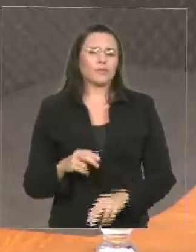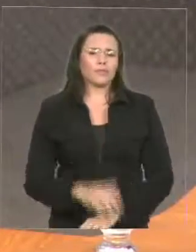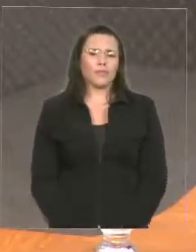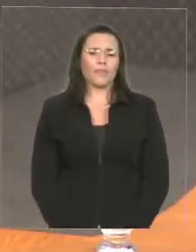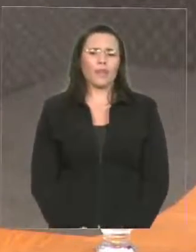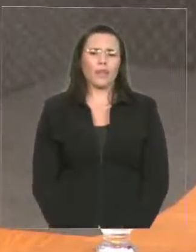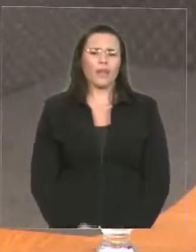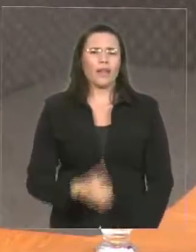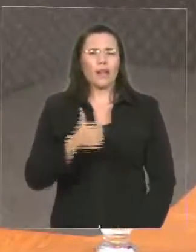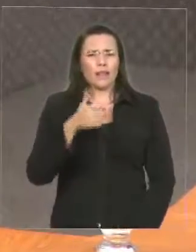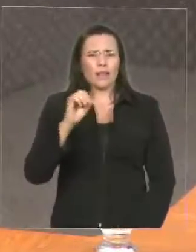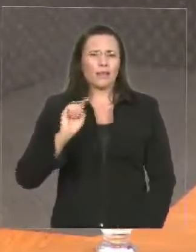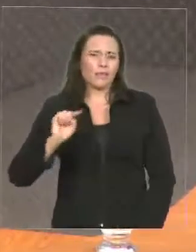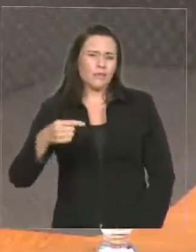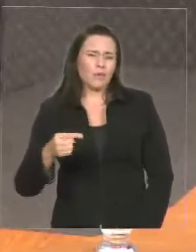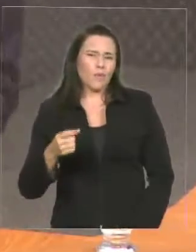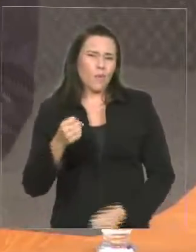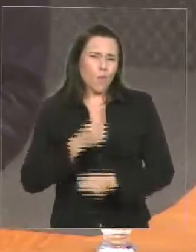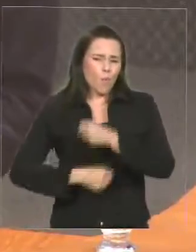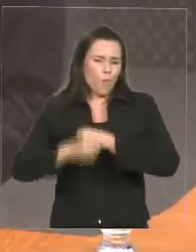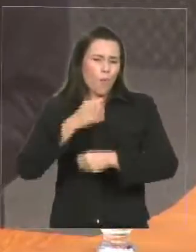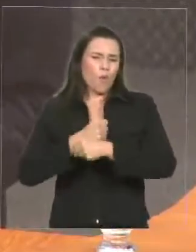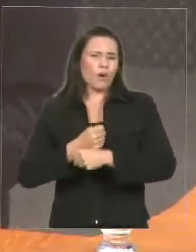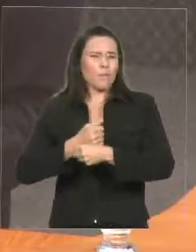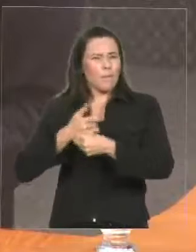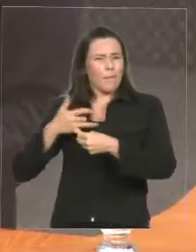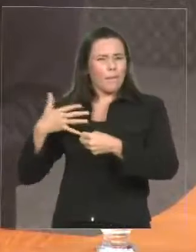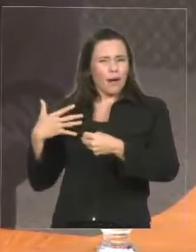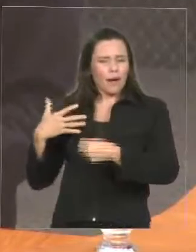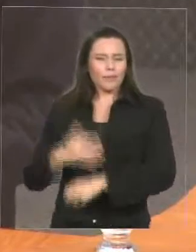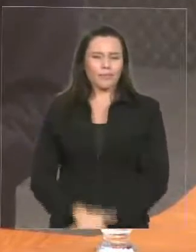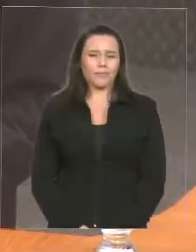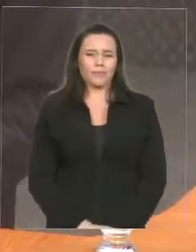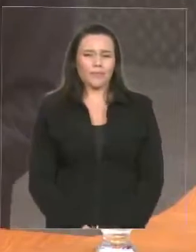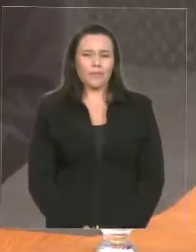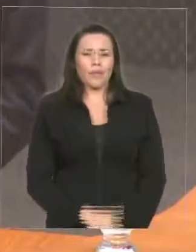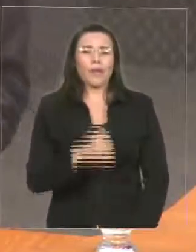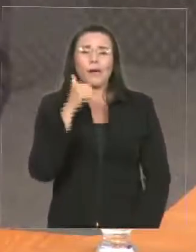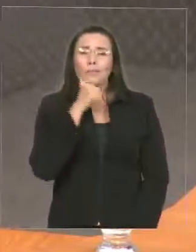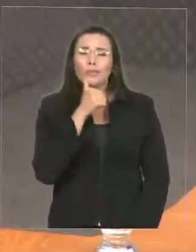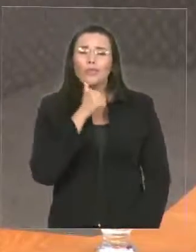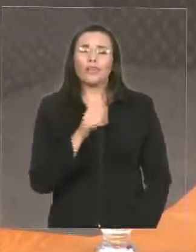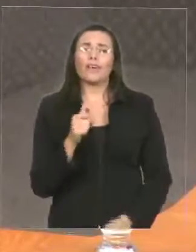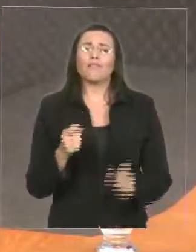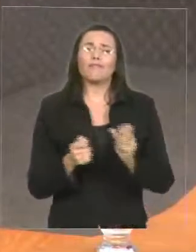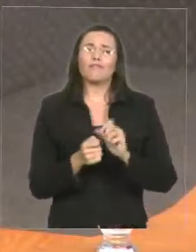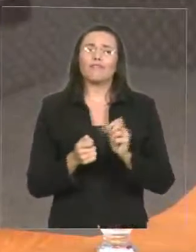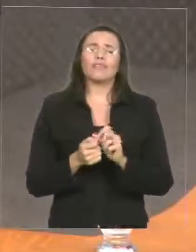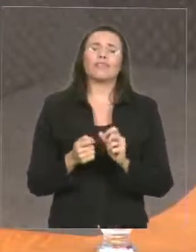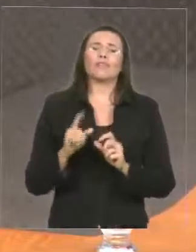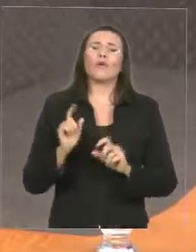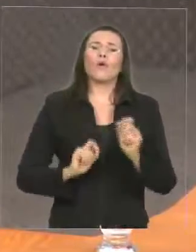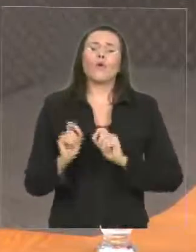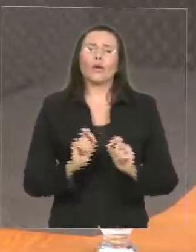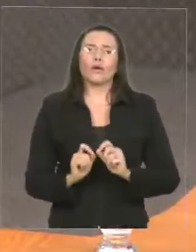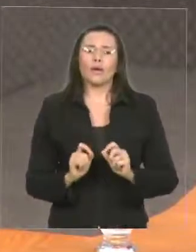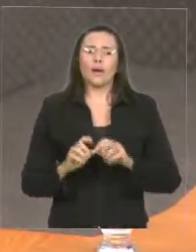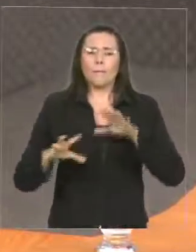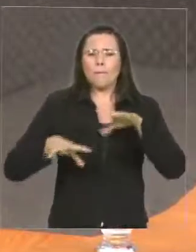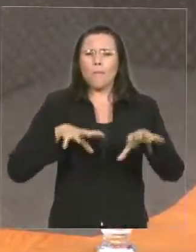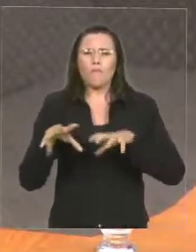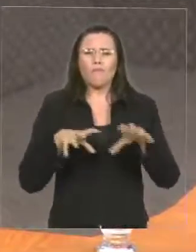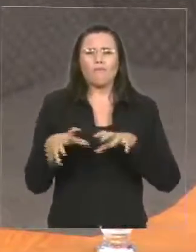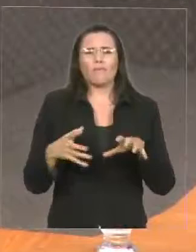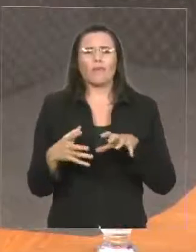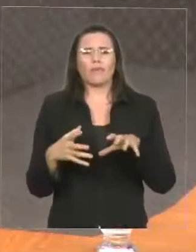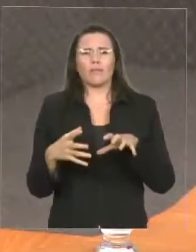10 mil anos atrás, para quem não sabe, as mulheres contribuíram para fazer a primeira revolução agronômica, com a escolha do arado.